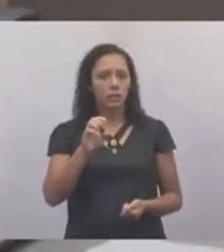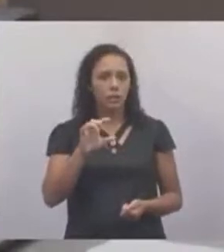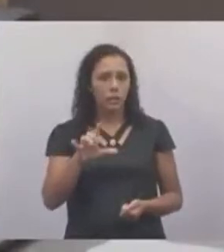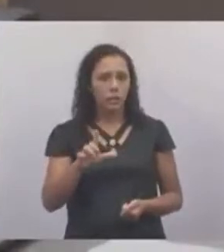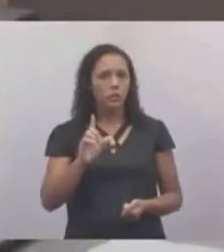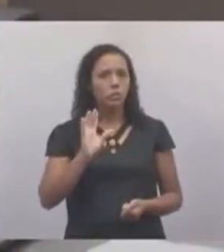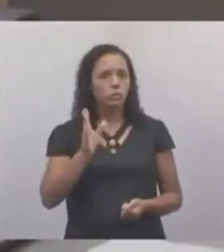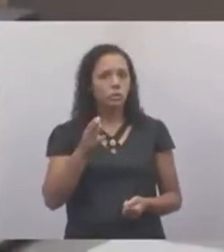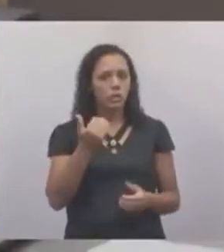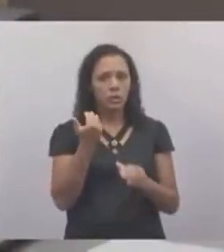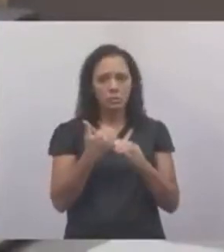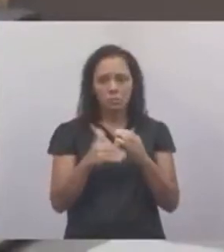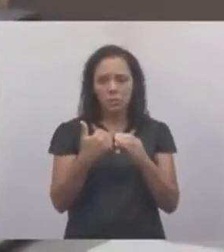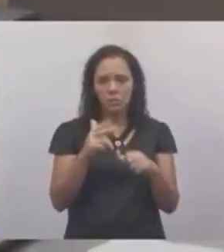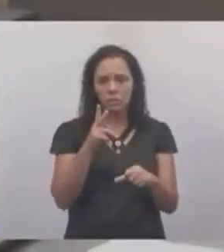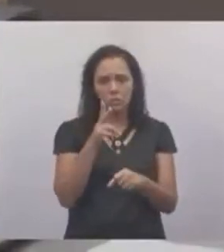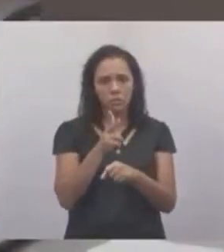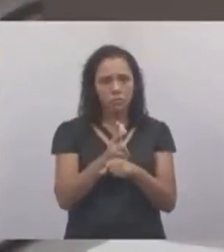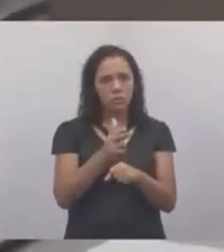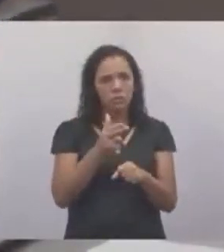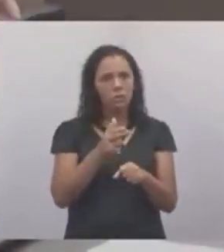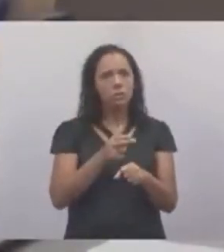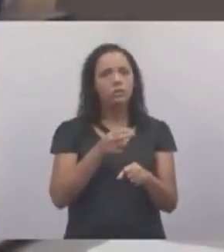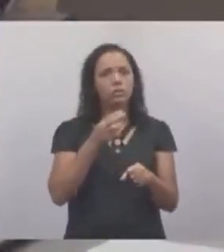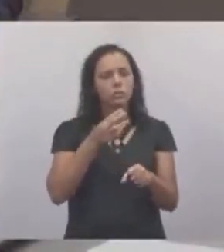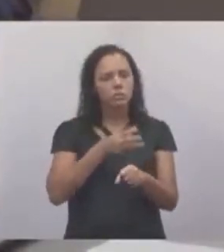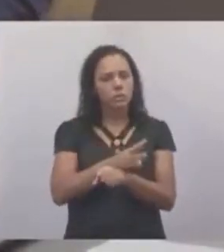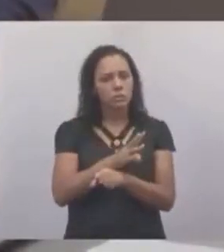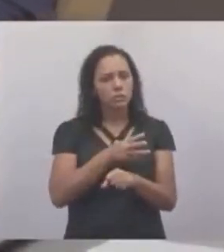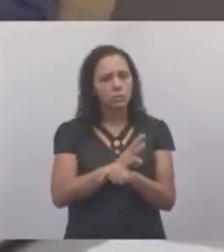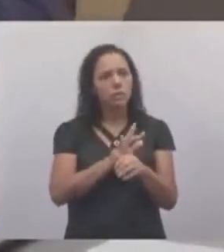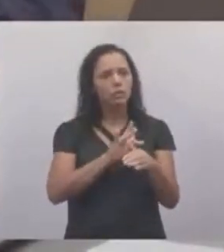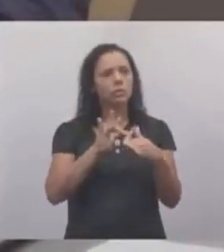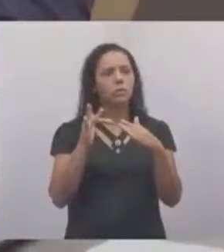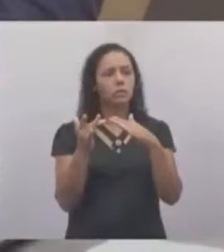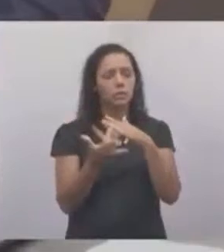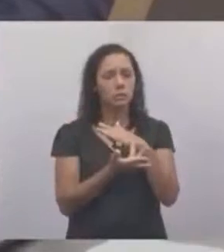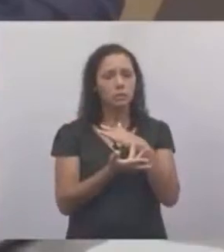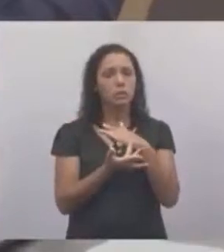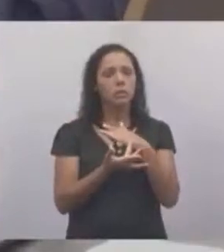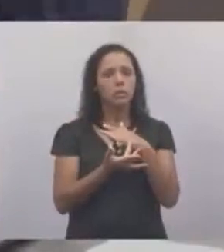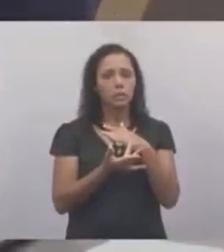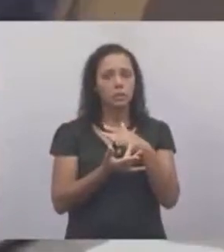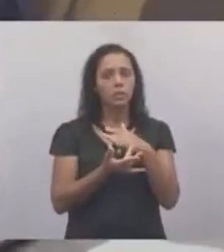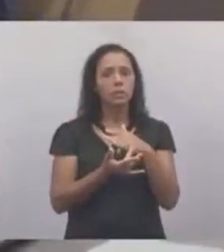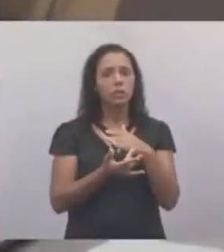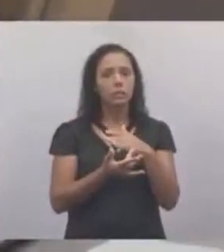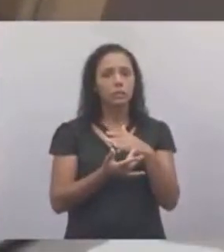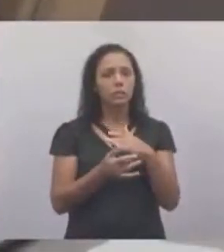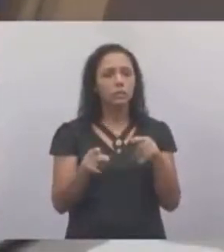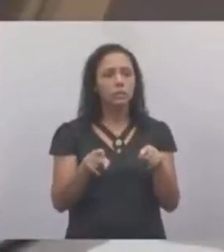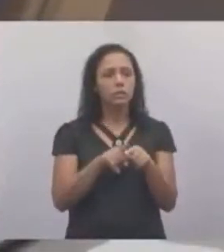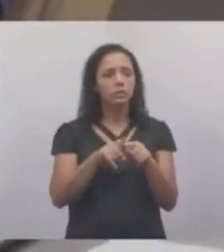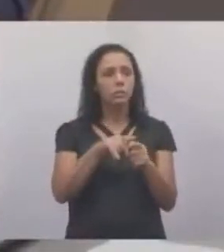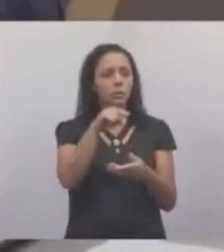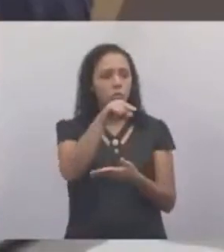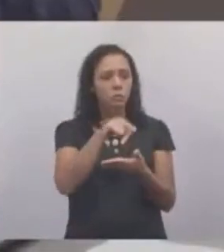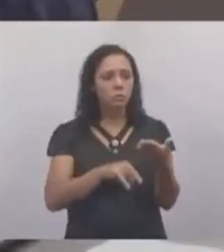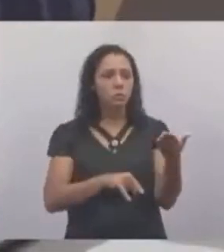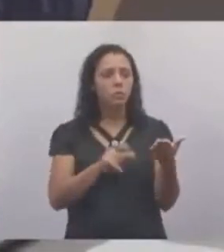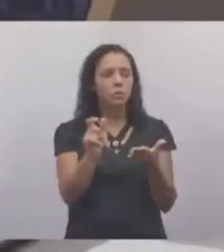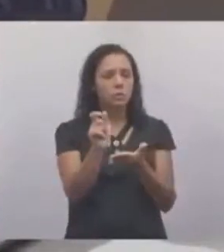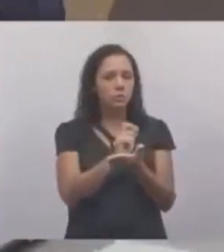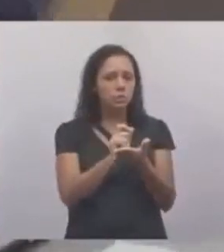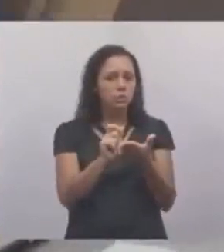vídeo, pelos WhatsApps, um vídeo nas redes sociais e comunicados por escrito, buscando